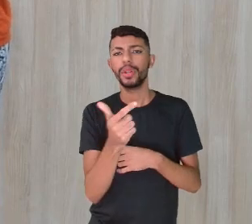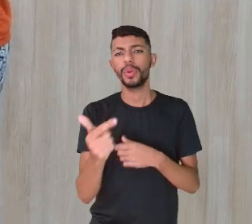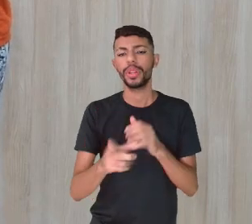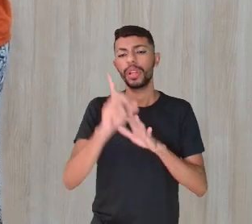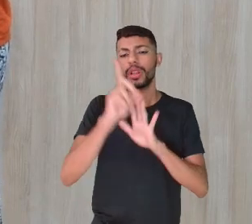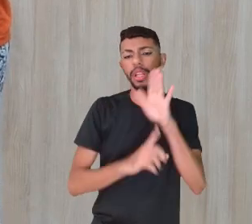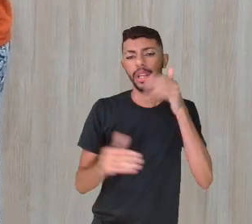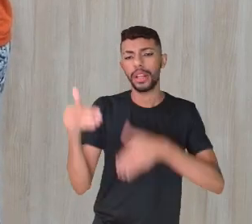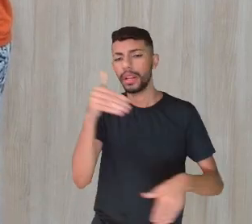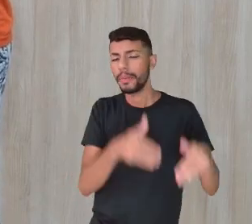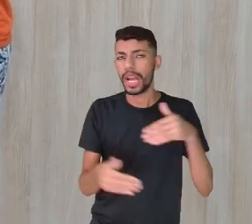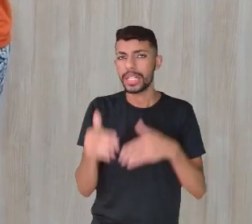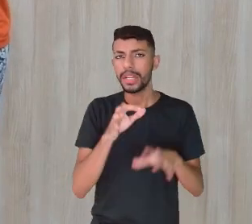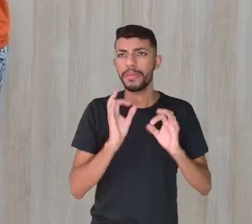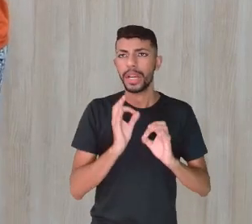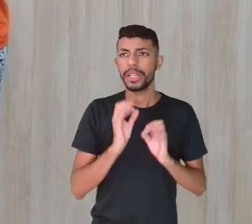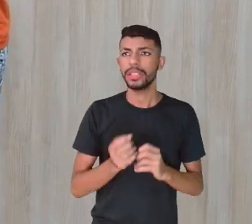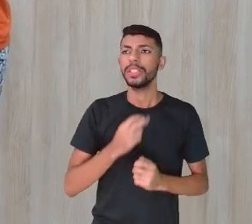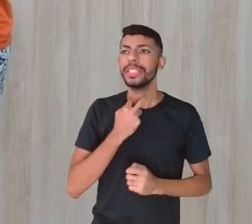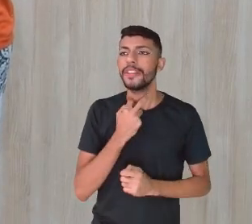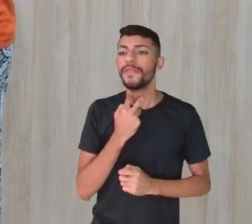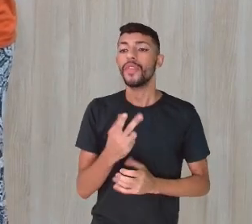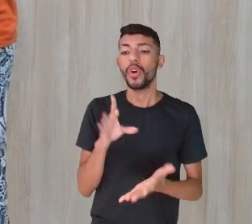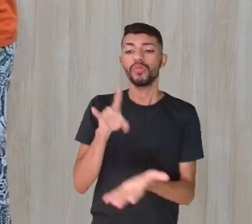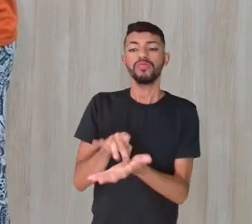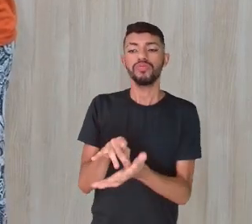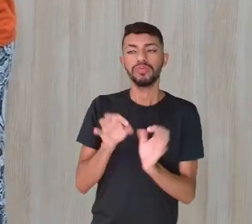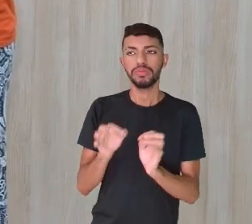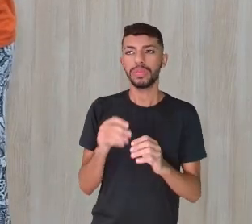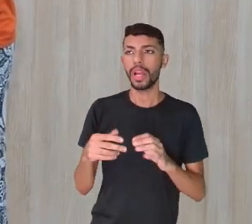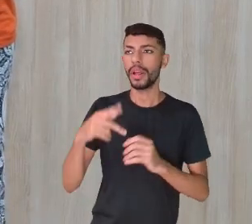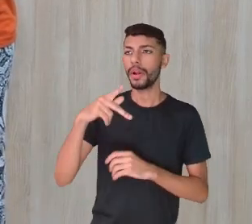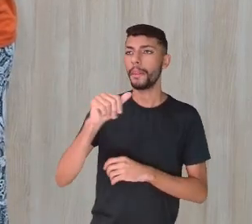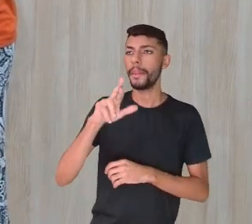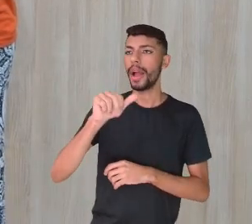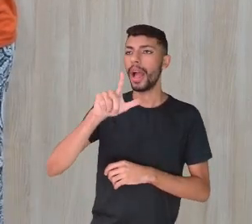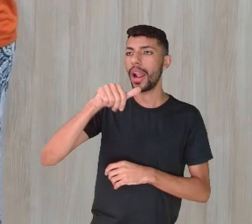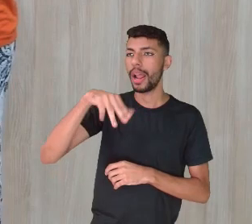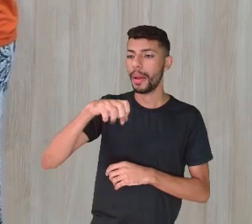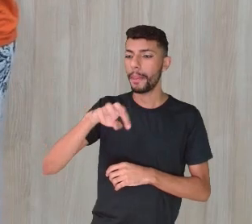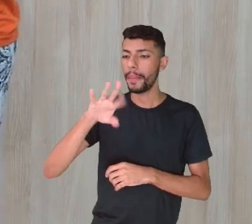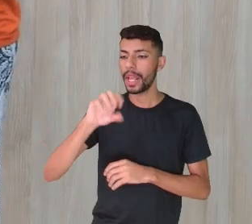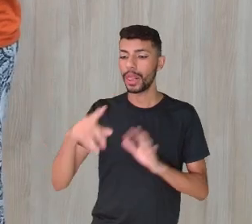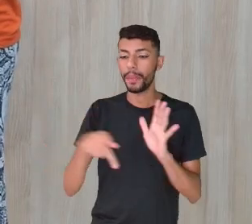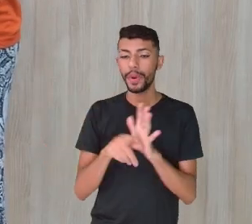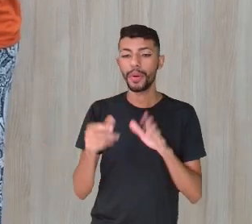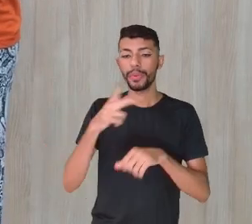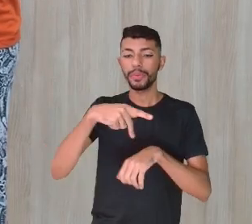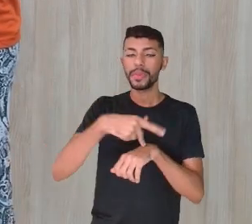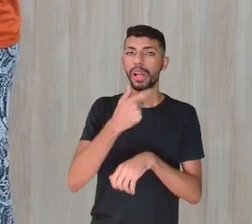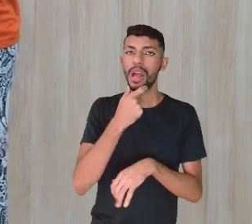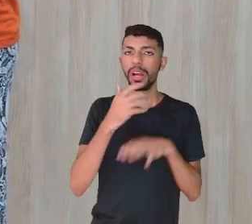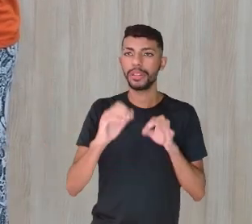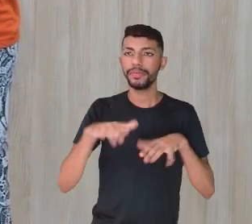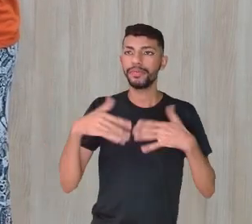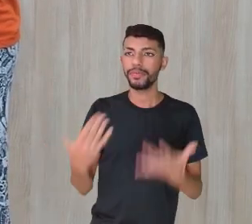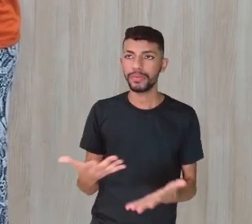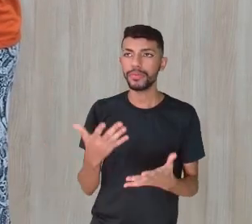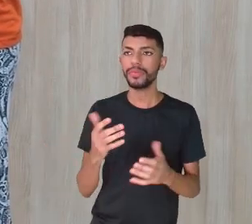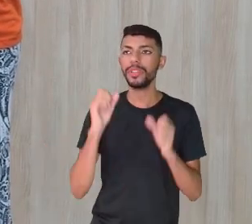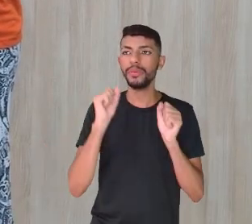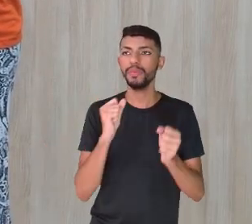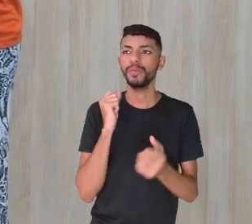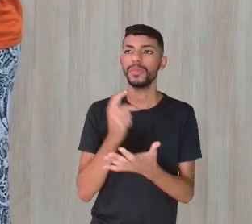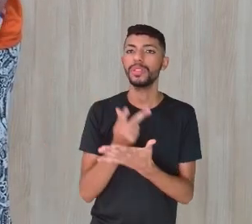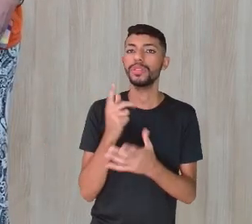de participar, né, de ter voz ali no parlamento inglês. Então, começa a causar ainda